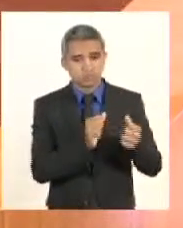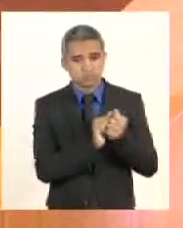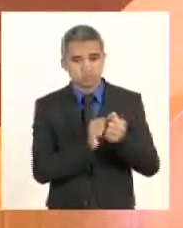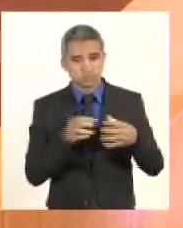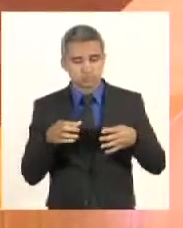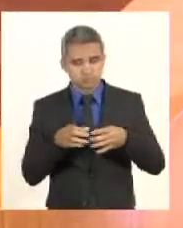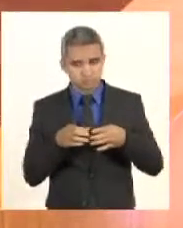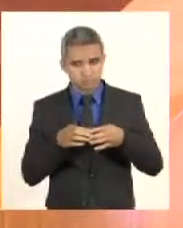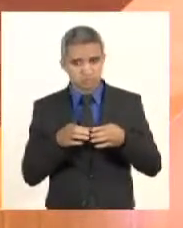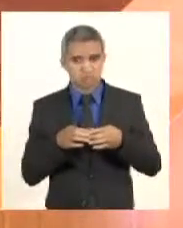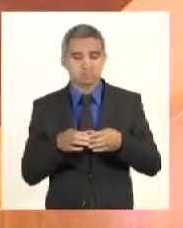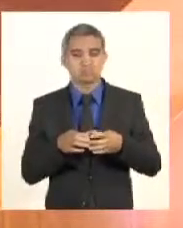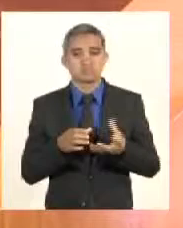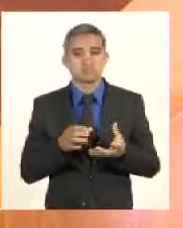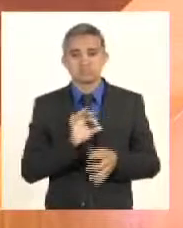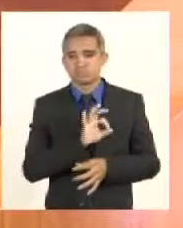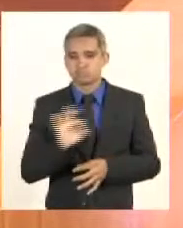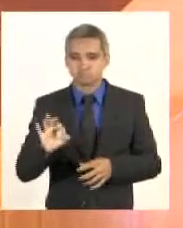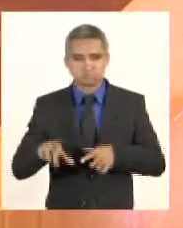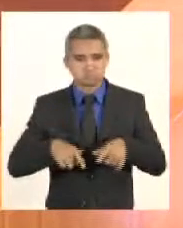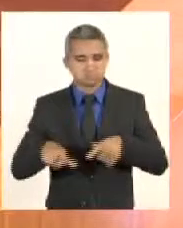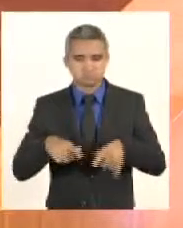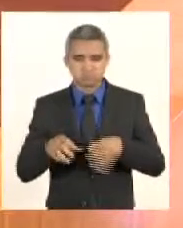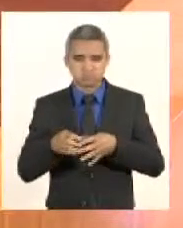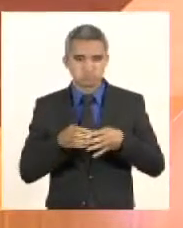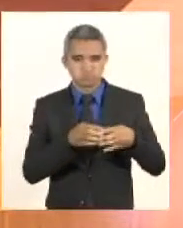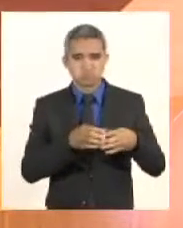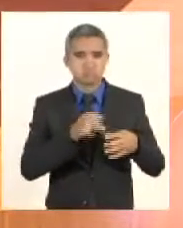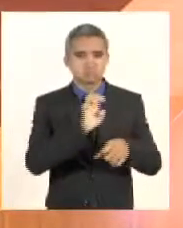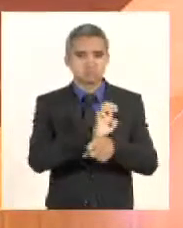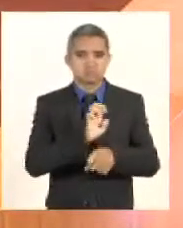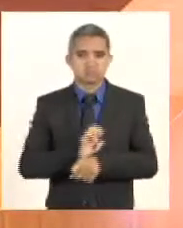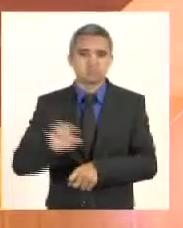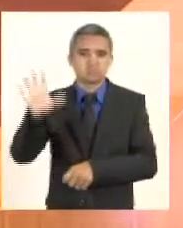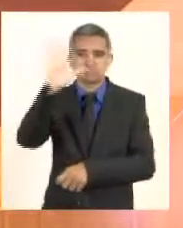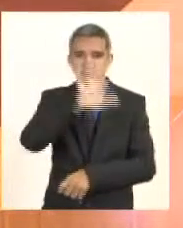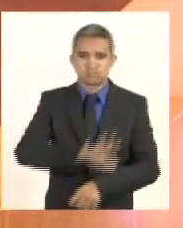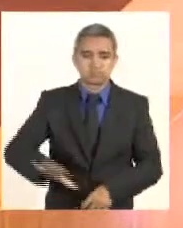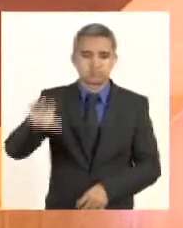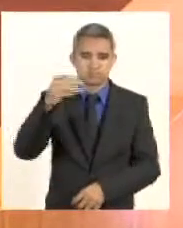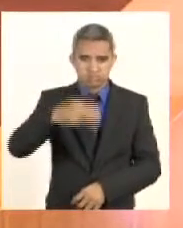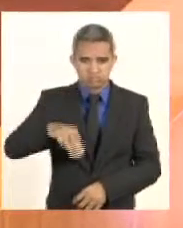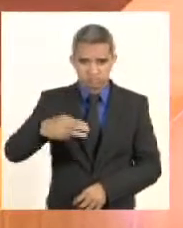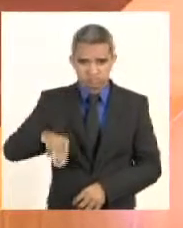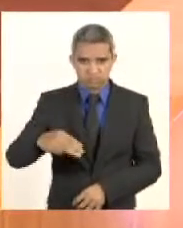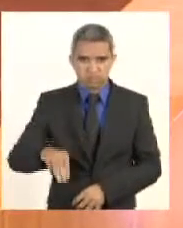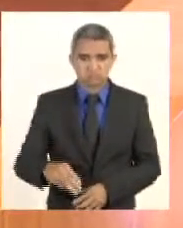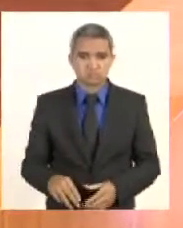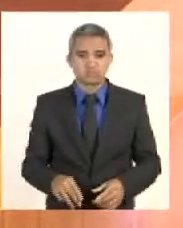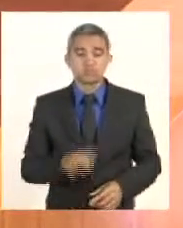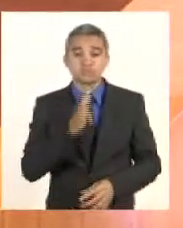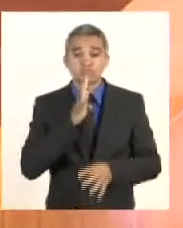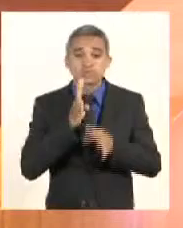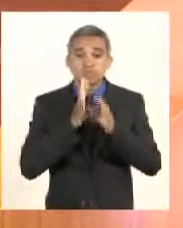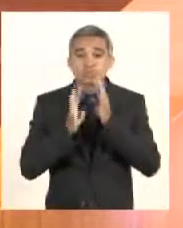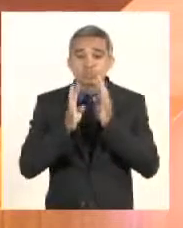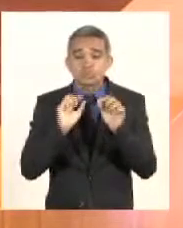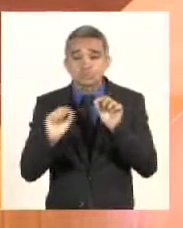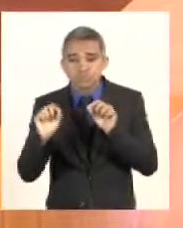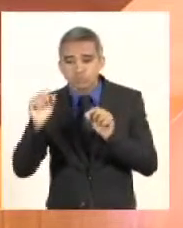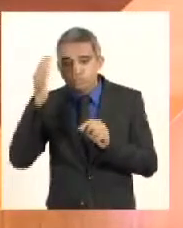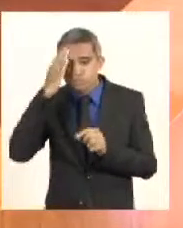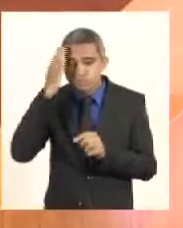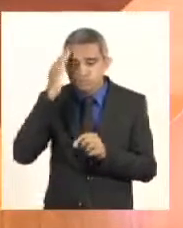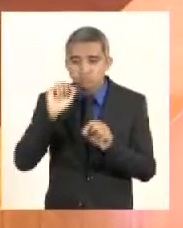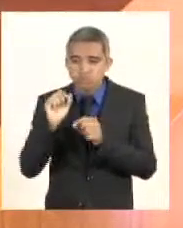vem fazendo um ótimo serviço em todo o estado do Maranhão, tendo conhecimento das obras que estão trazendo transtorno